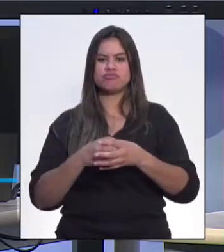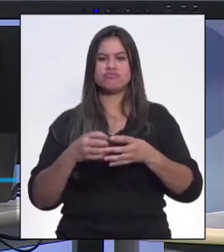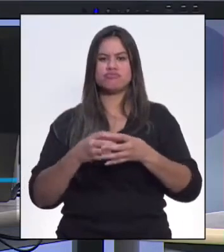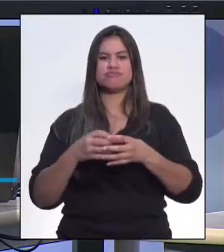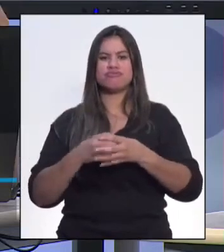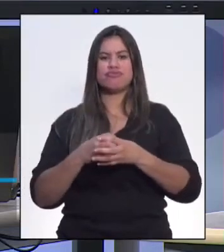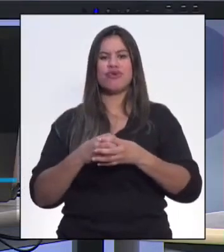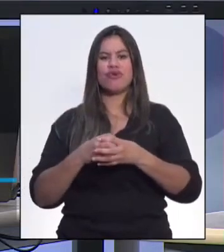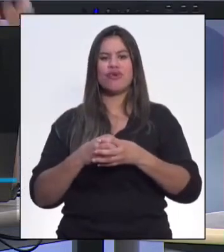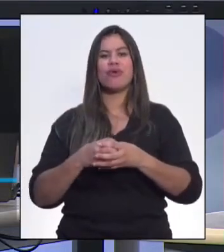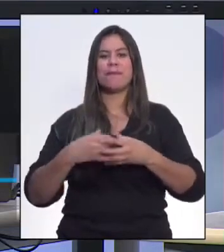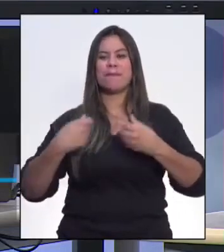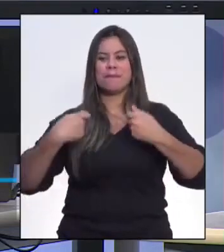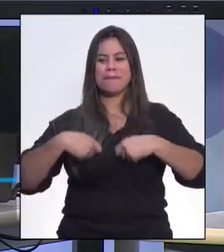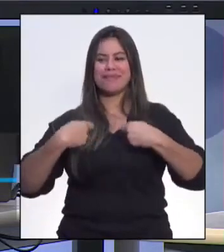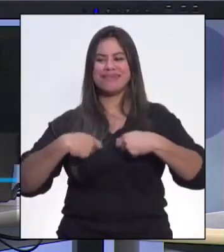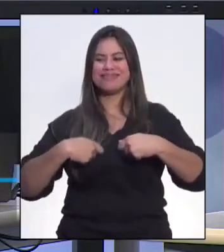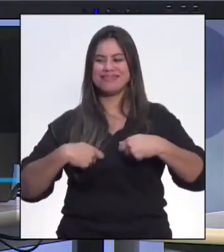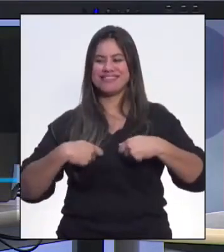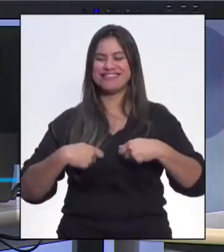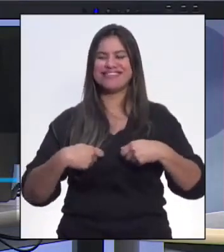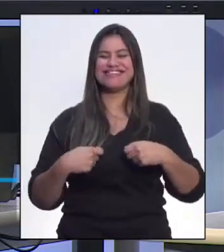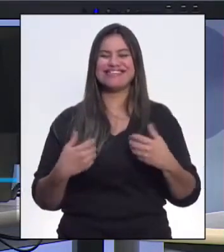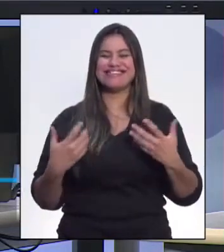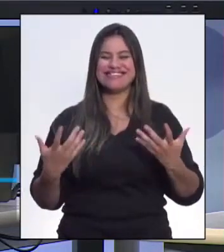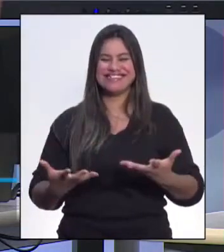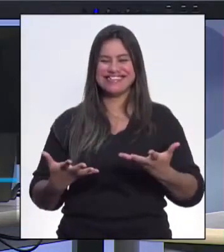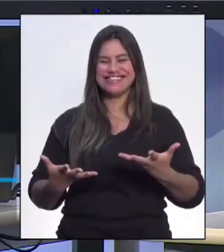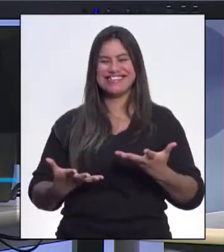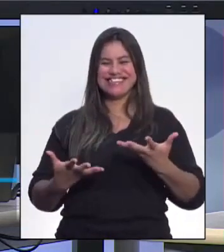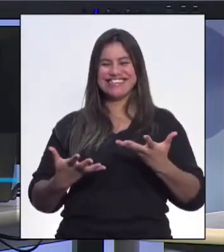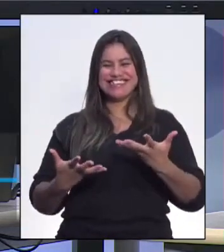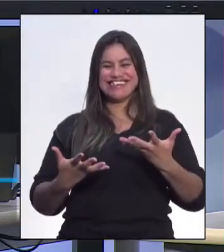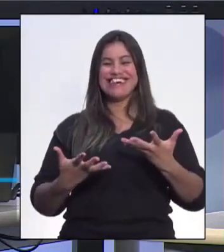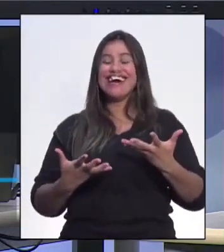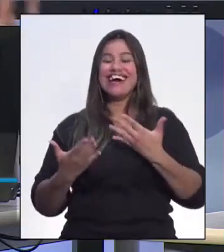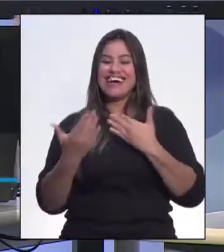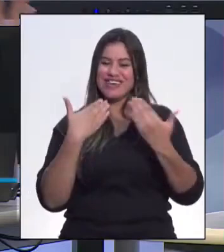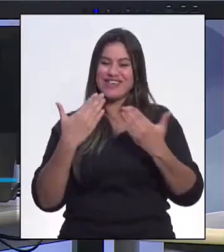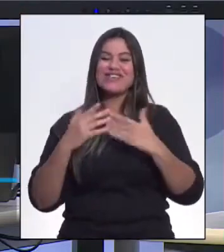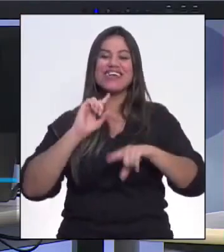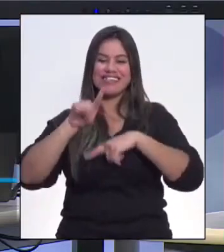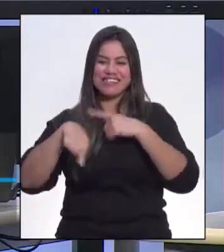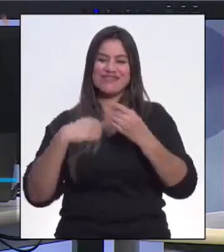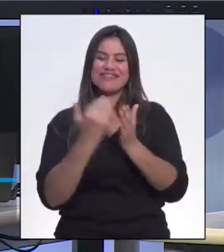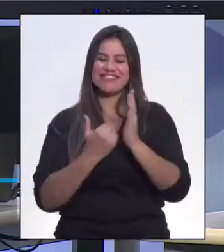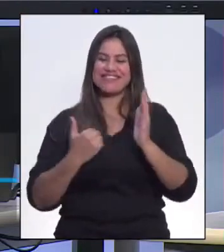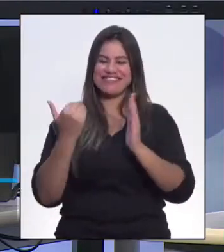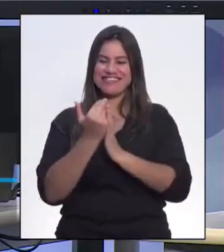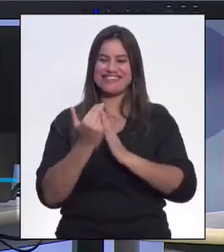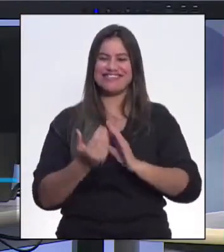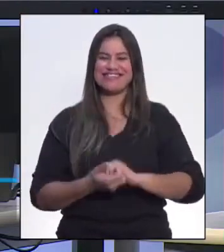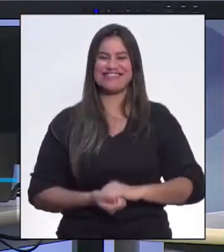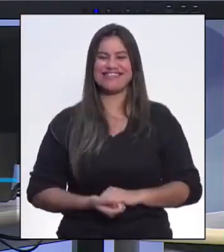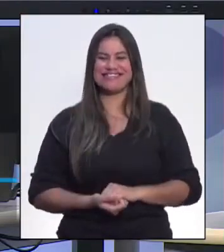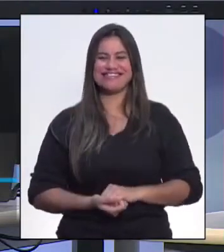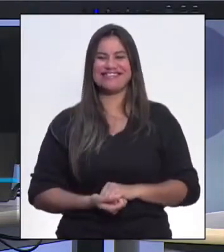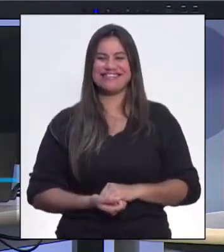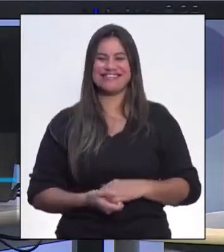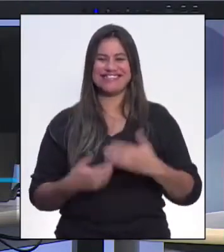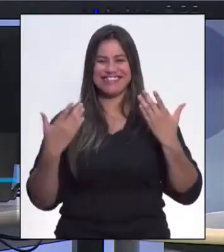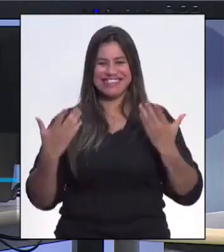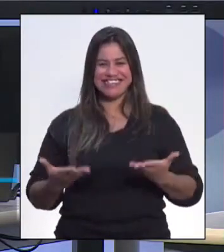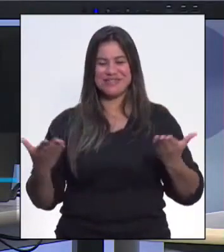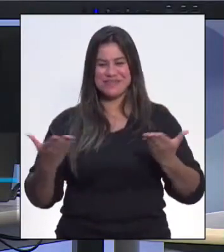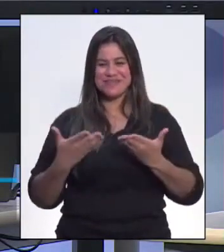nós precisamos assegurar a integridade física das mulheres, mas nós vamos falar isso na próxima aula, sobre a questão da violência. Nesse